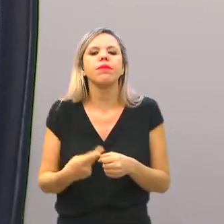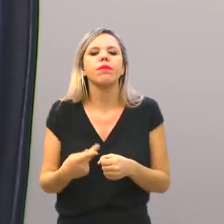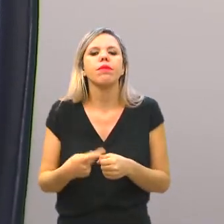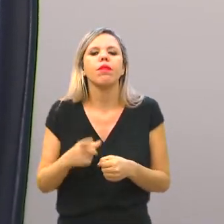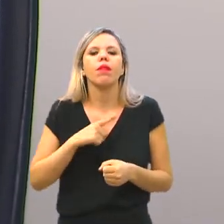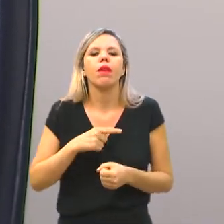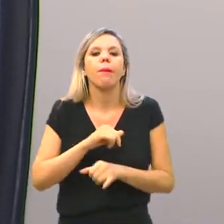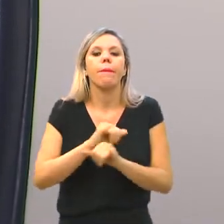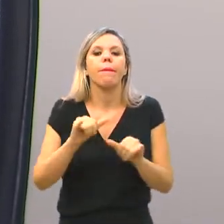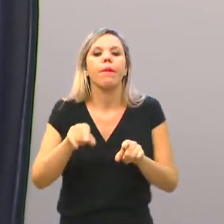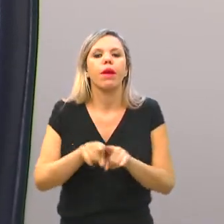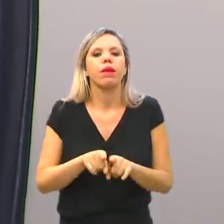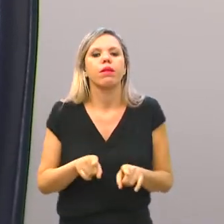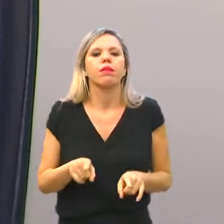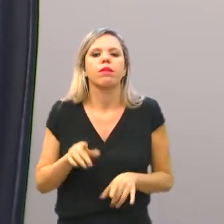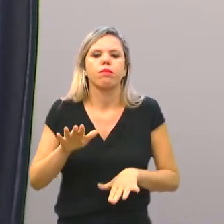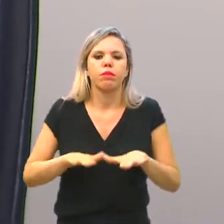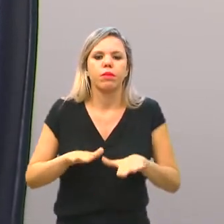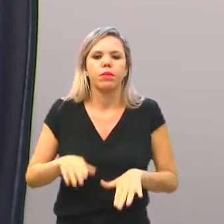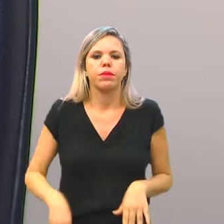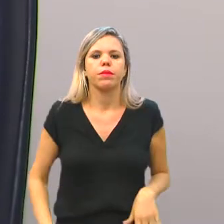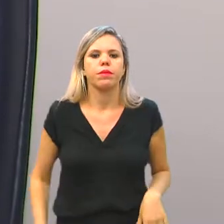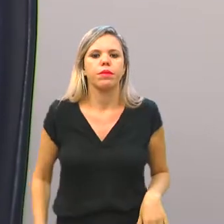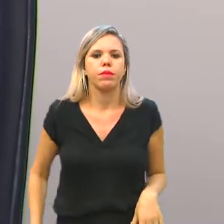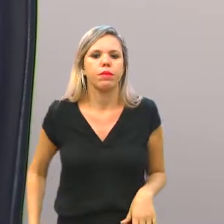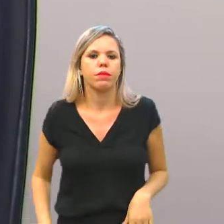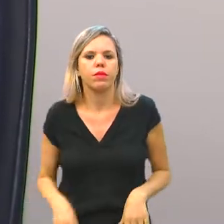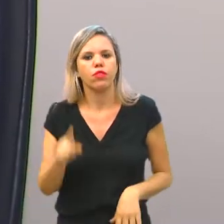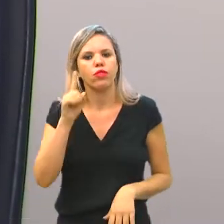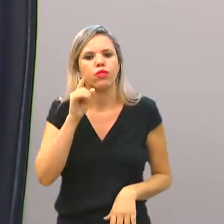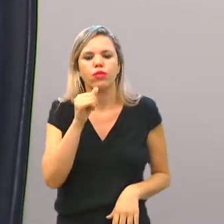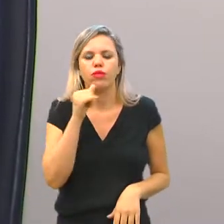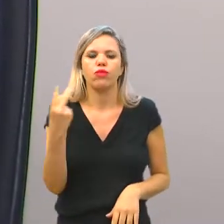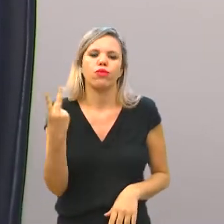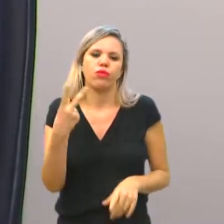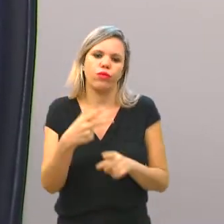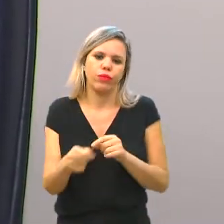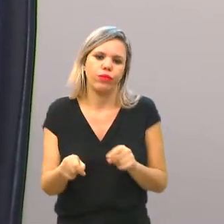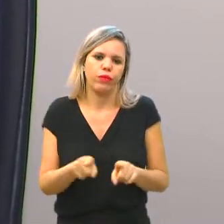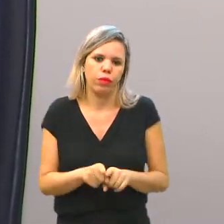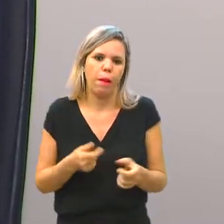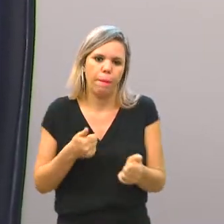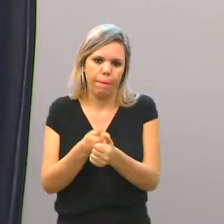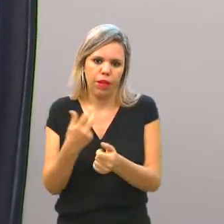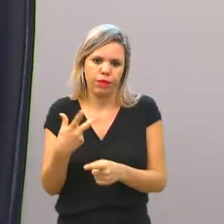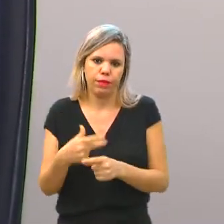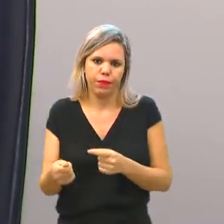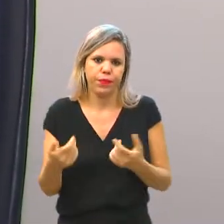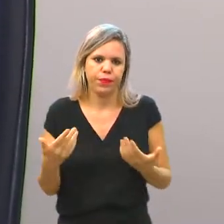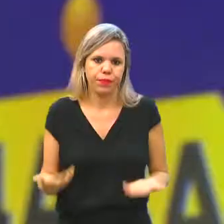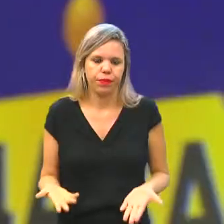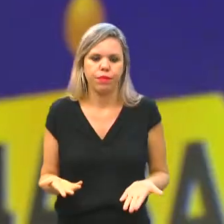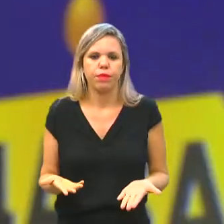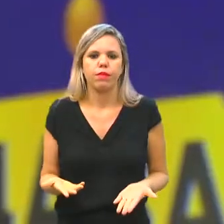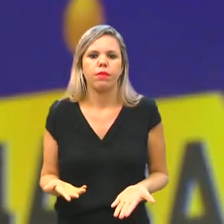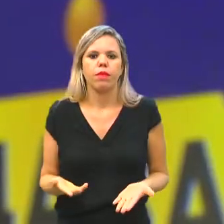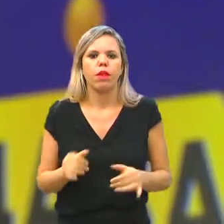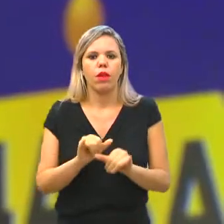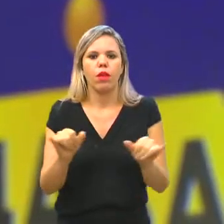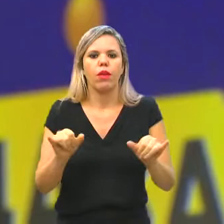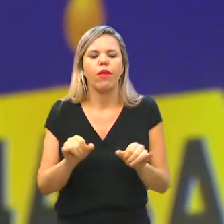aquele produto está em promoção e muito provavelmente está com a data de validade próxima do vencimento.